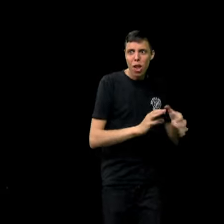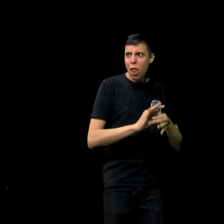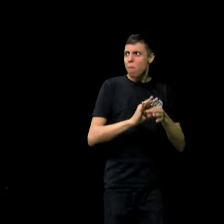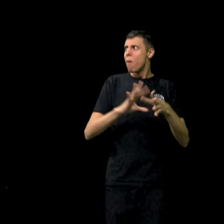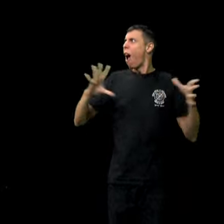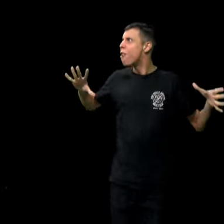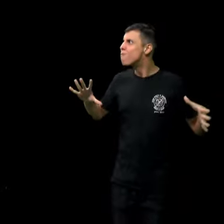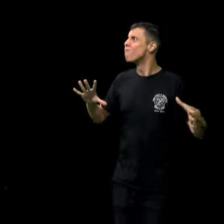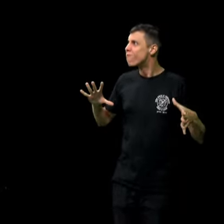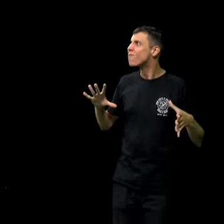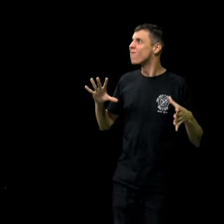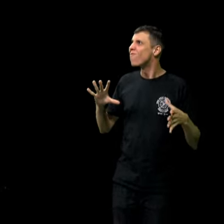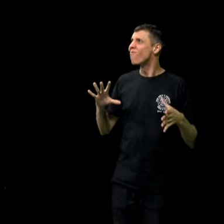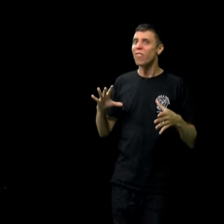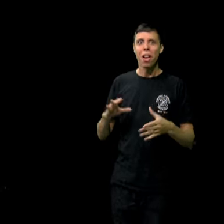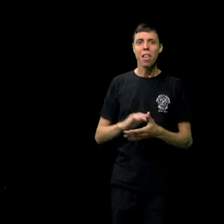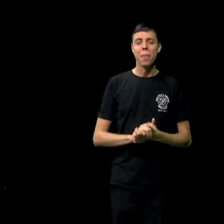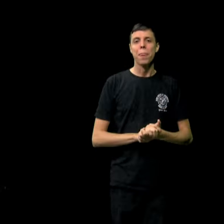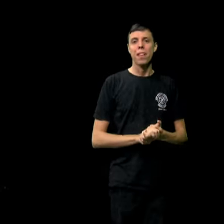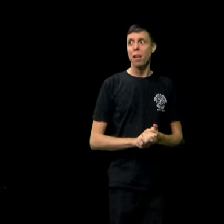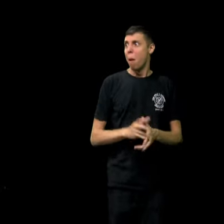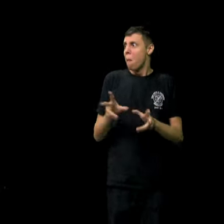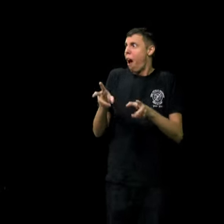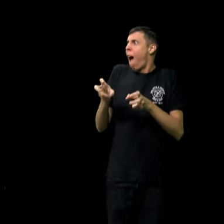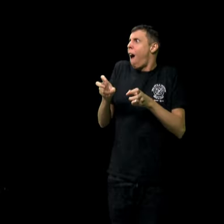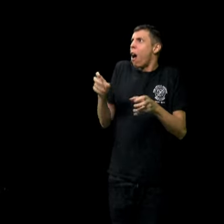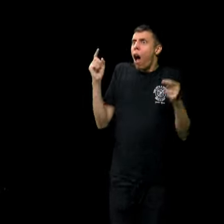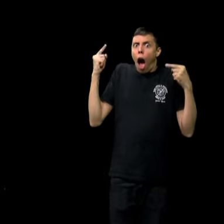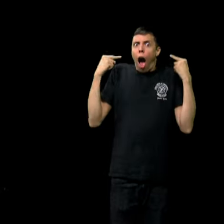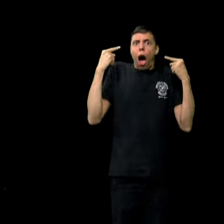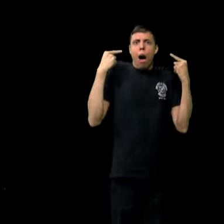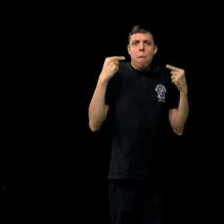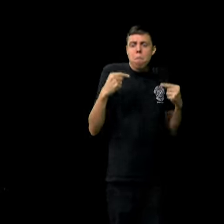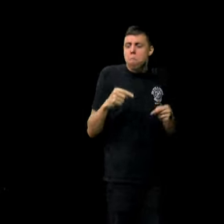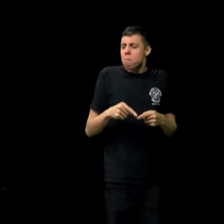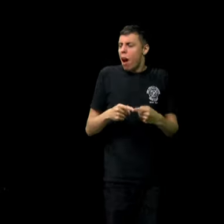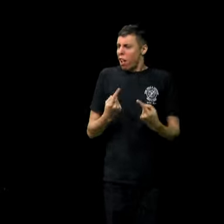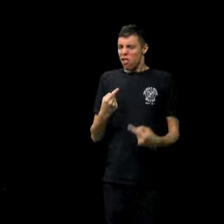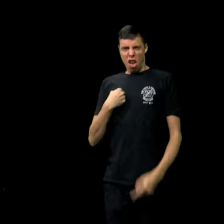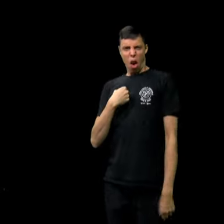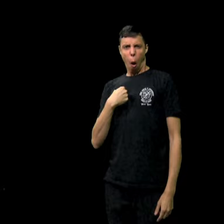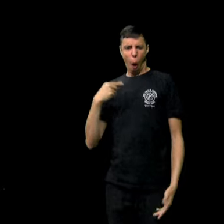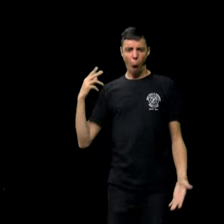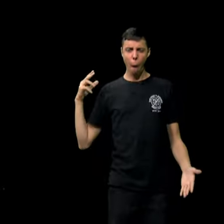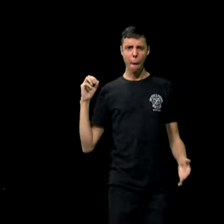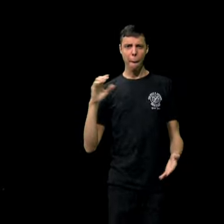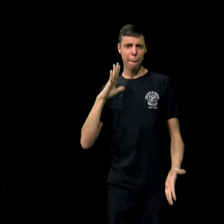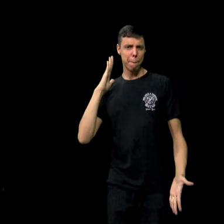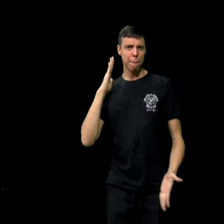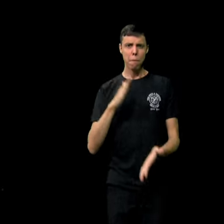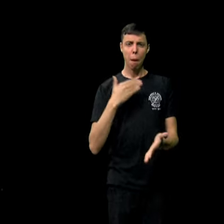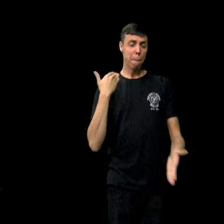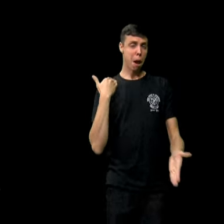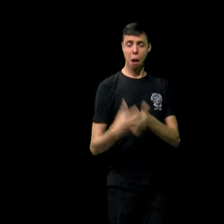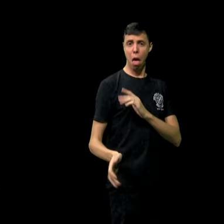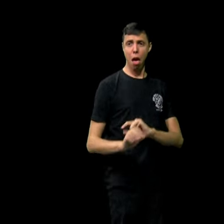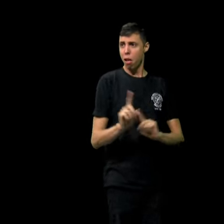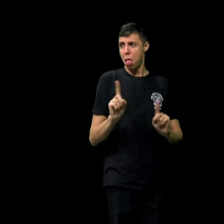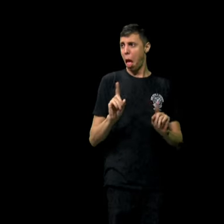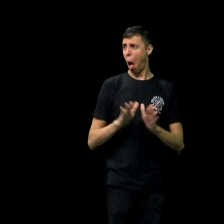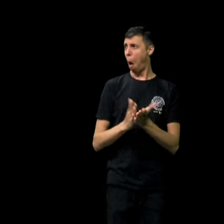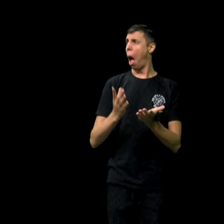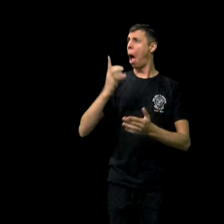um momento, mas depois você, isso parece loucura, mas que eu tenho a perder se eu acreditar a loucura do evangelho? Talvez